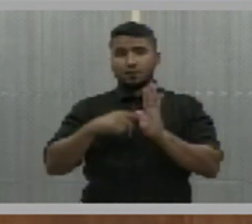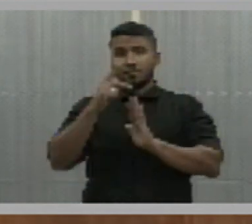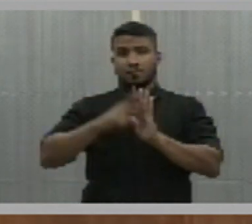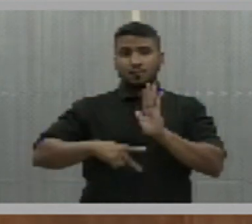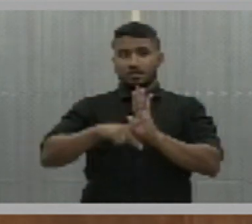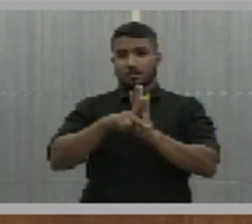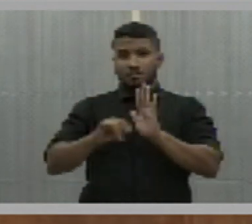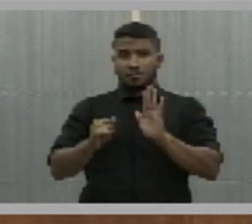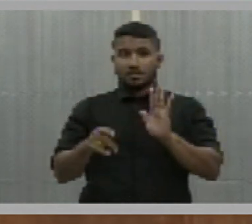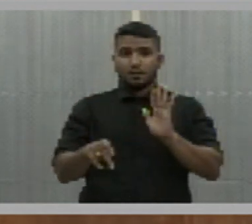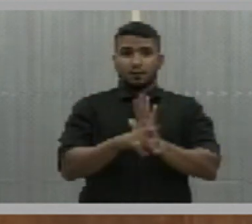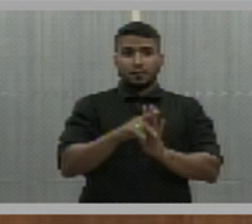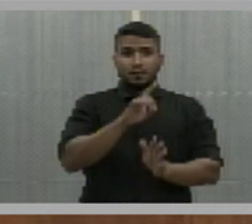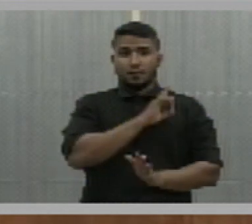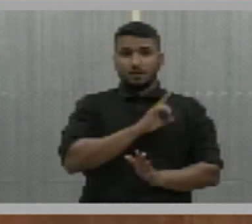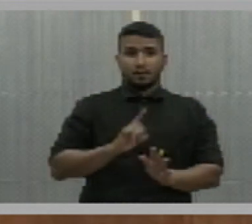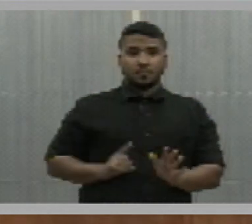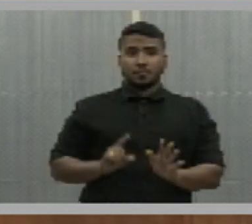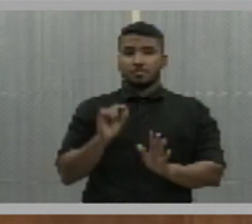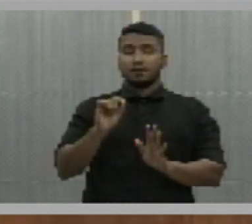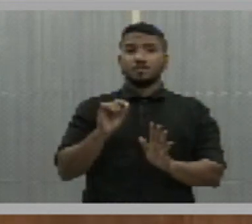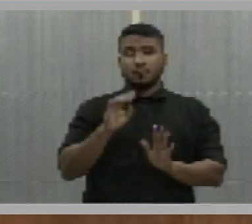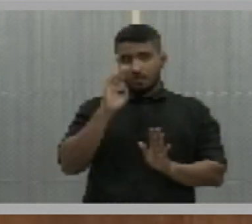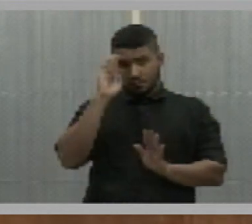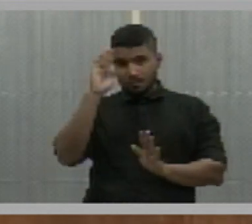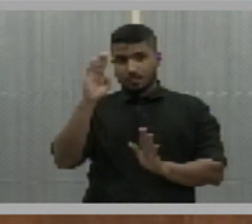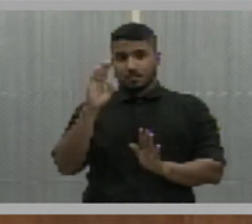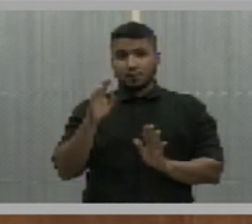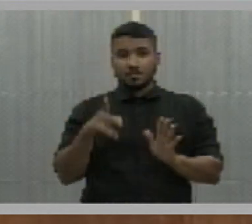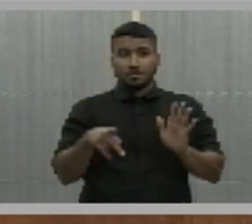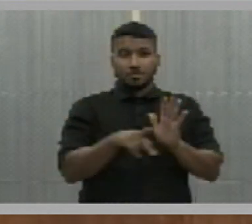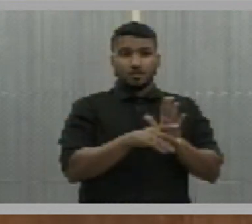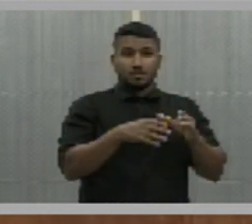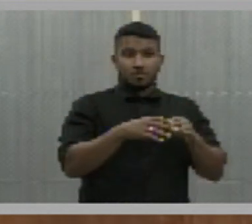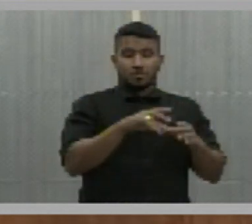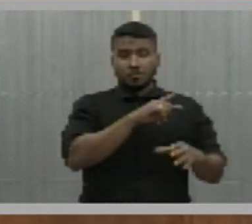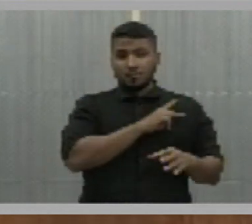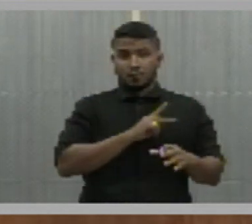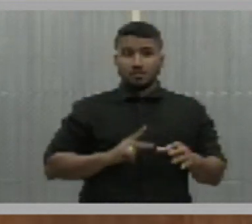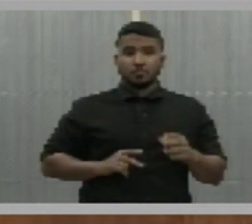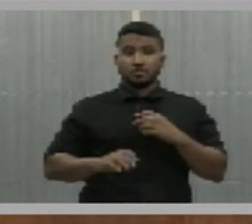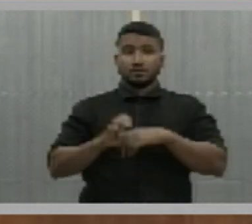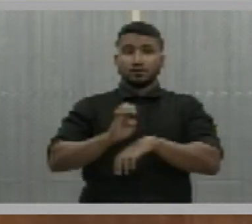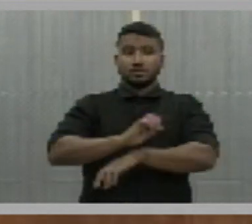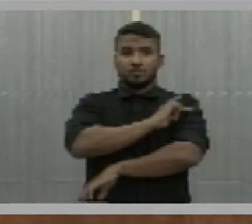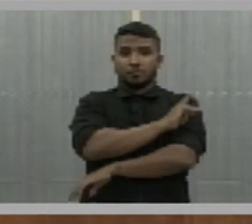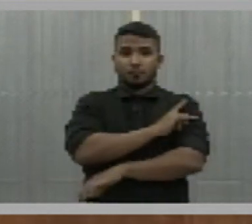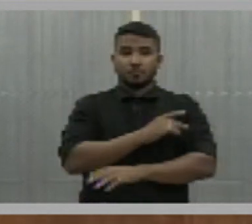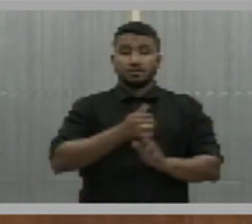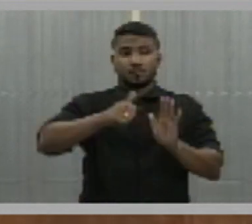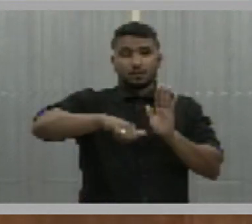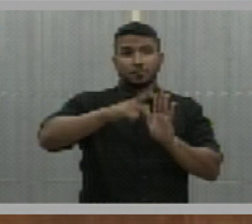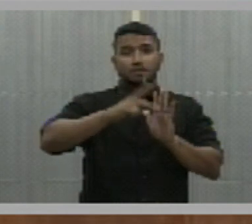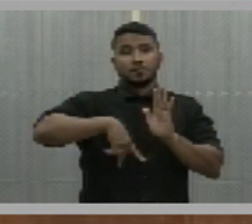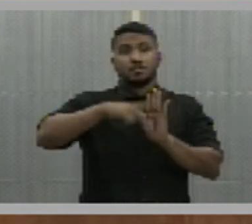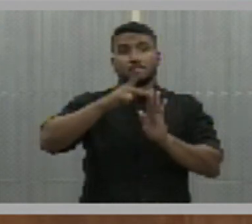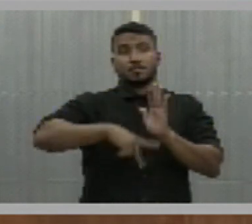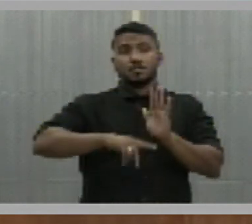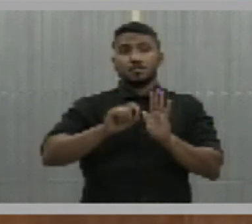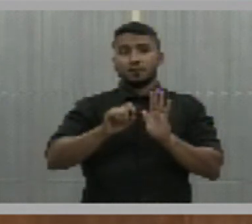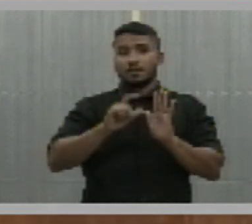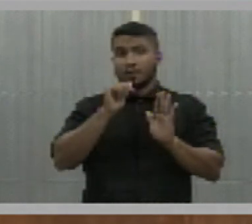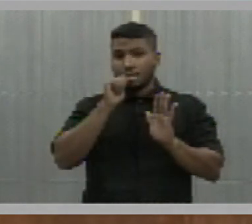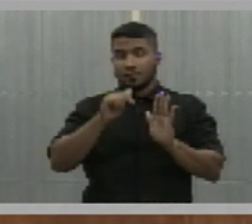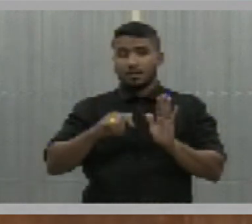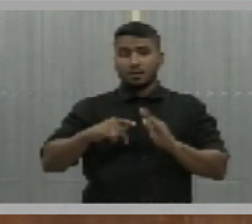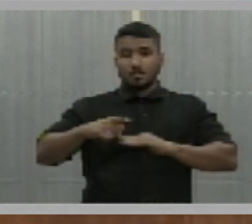de lei de iniciativa parlamentar que dispõe sobre a prioridade dos órgãos públicos do Estado do Piauí na análise de projetos de abastecimento de